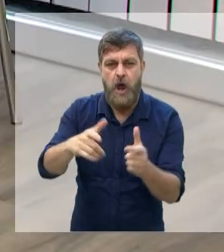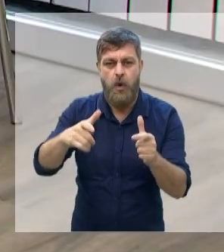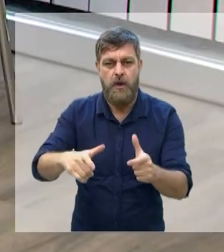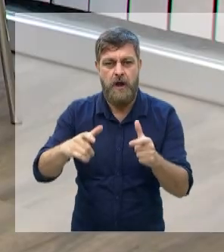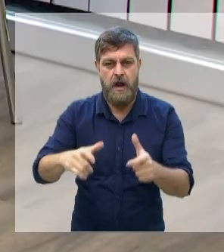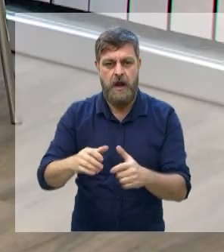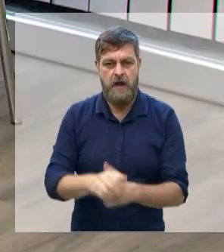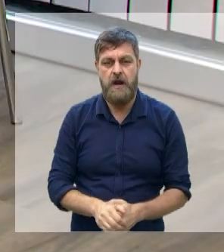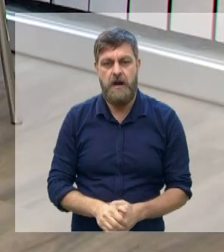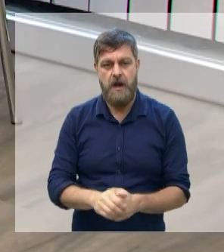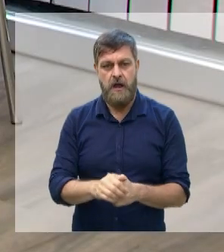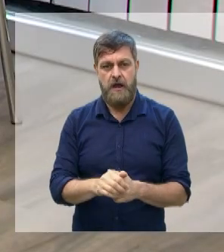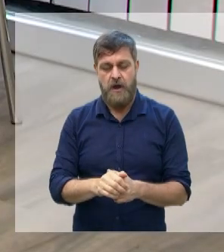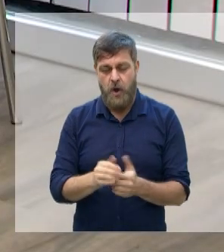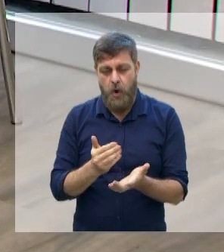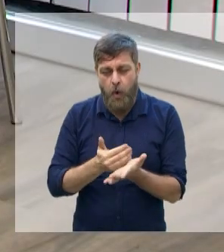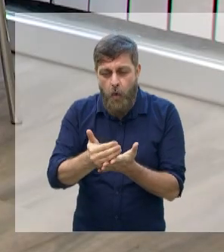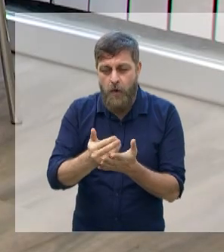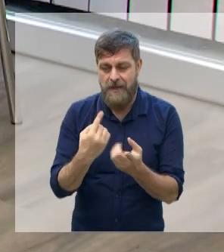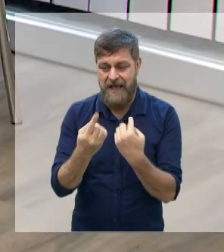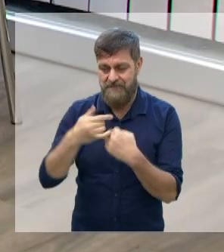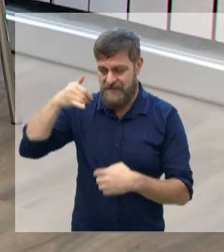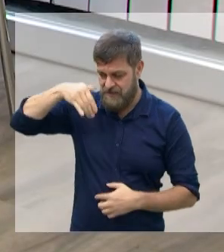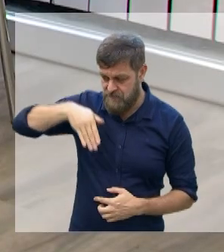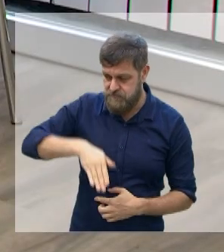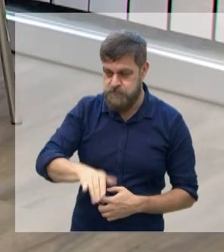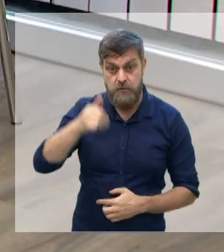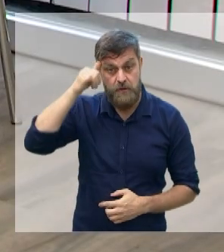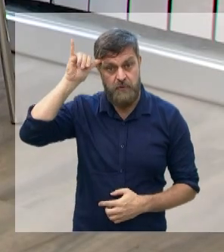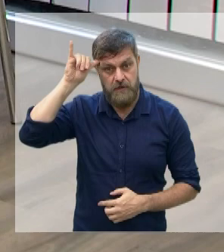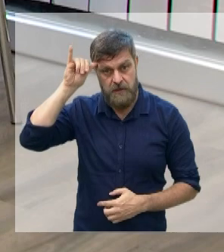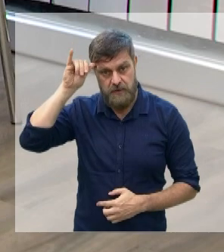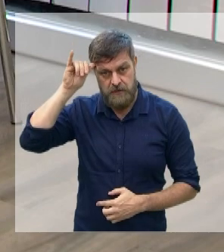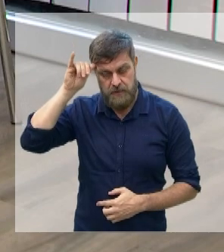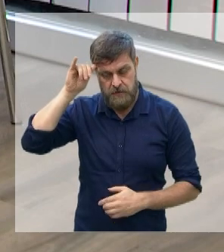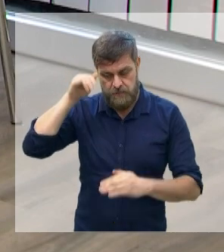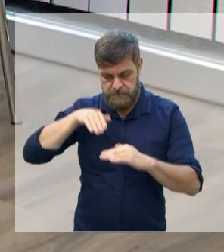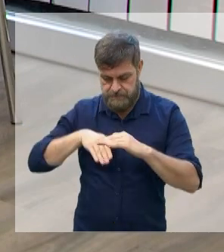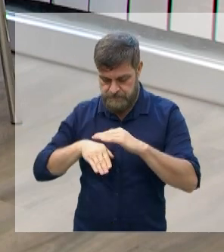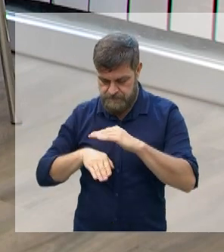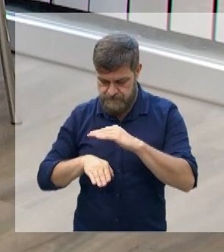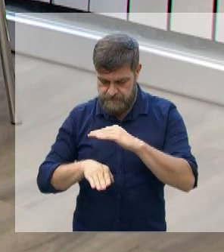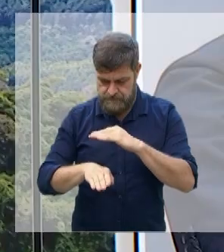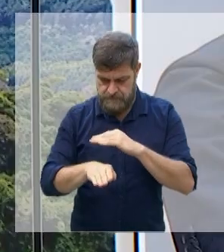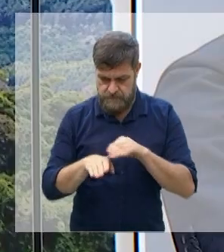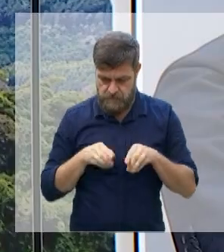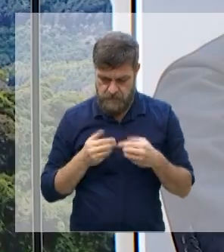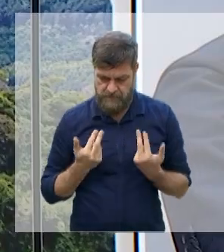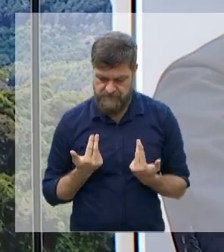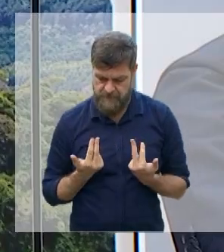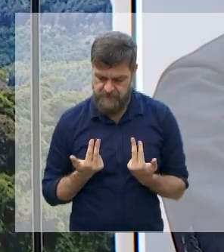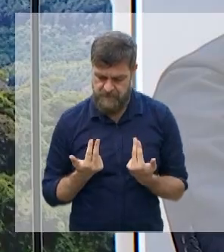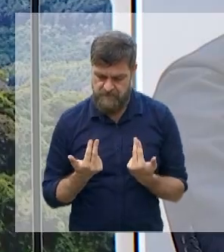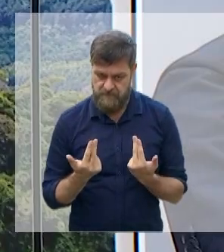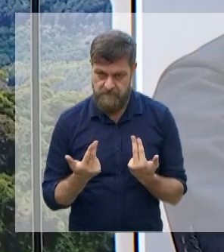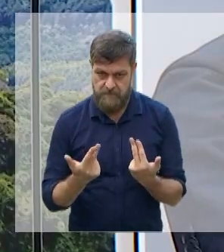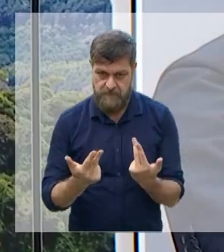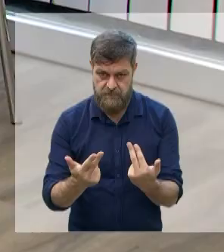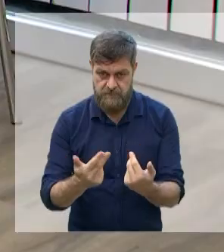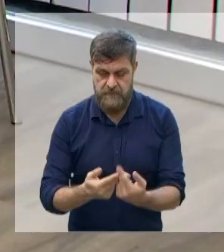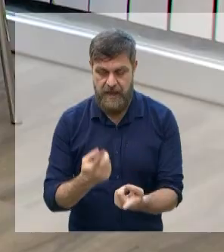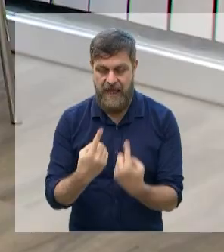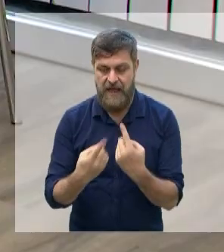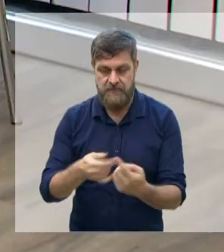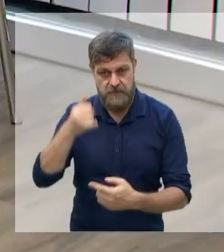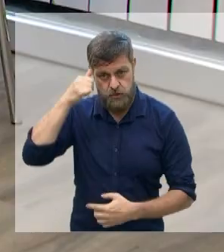que é o início de um golpe o corredor campo grande ele segue o e já jogou no op então vamos vamos continuar assim e